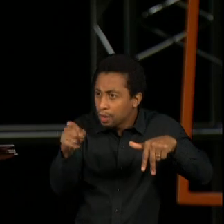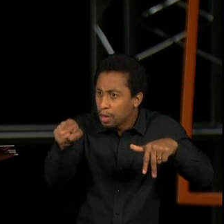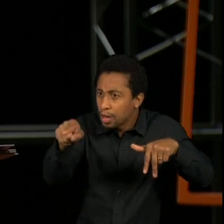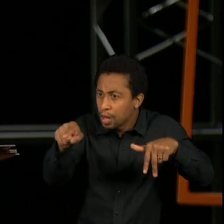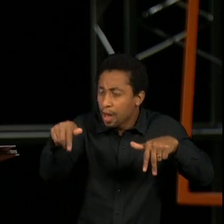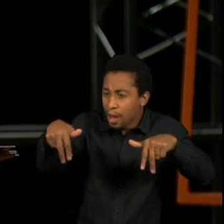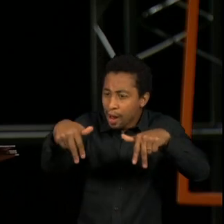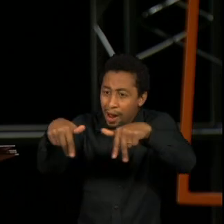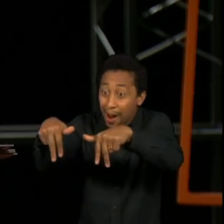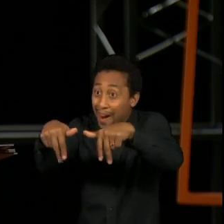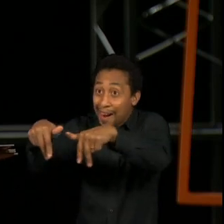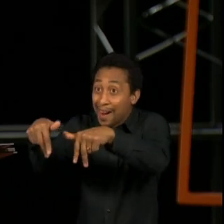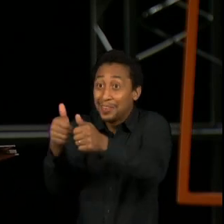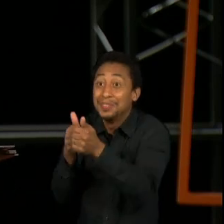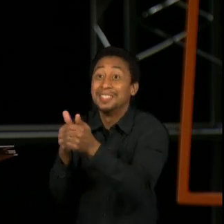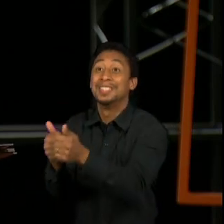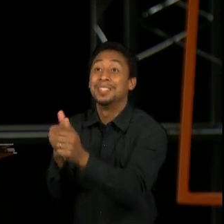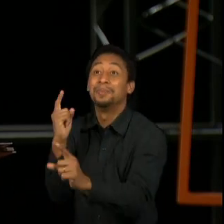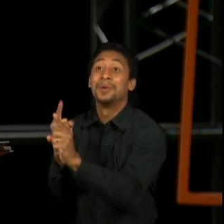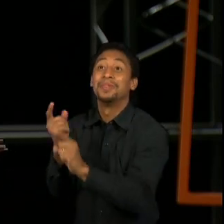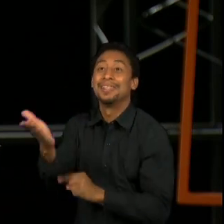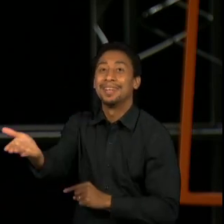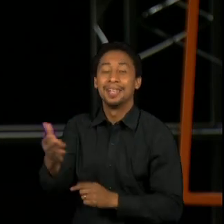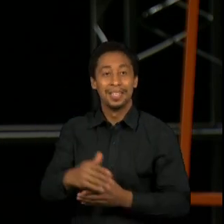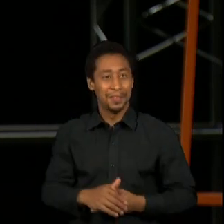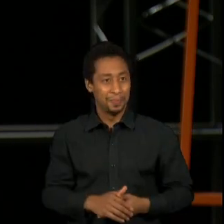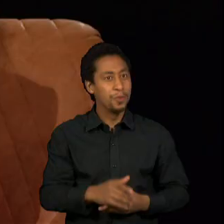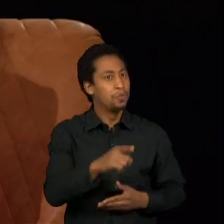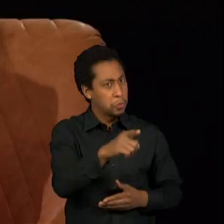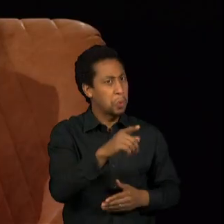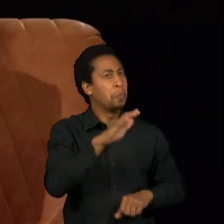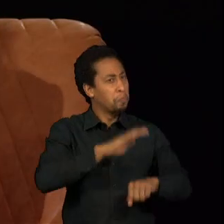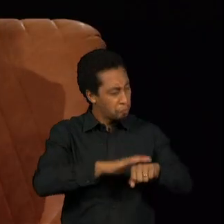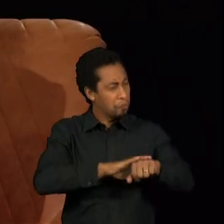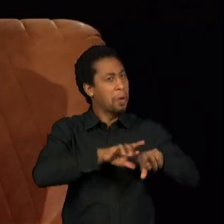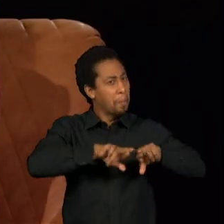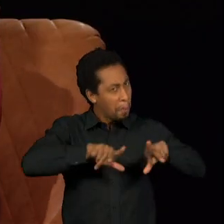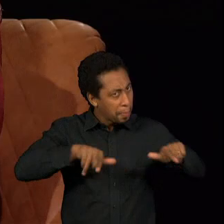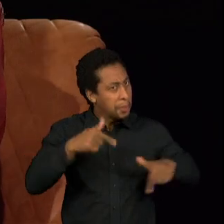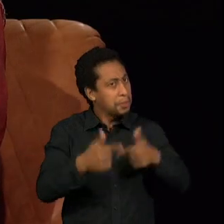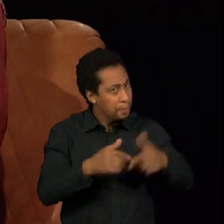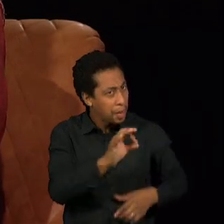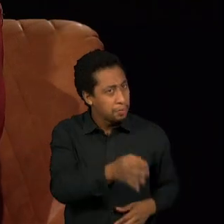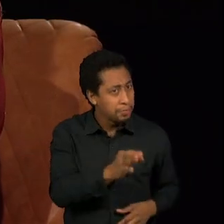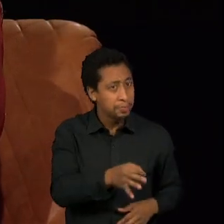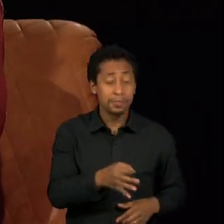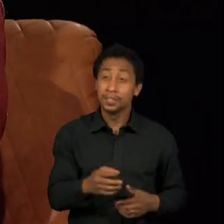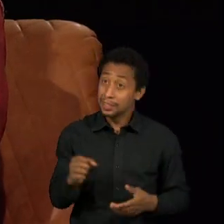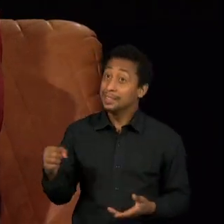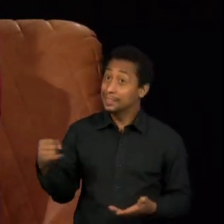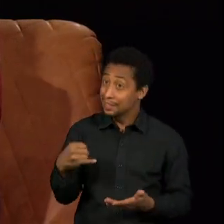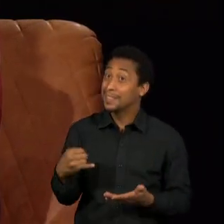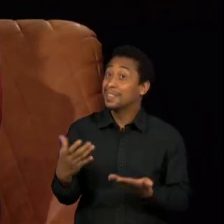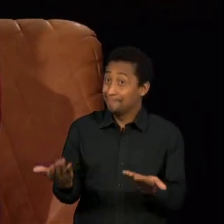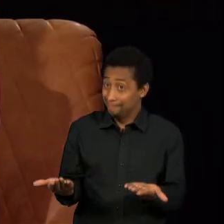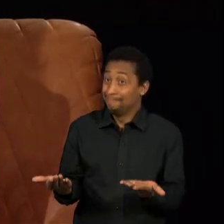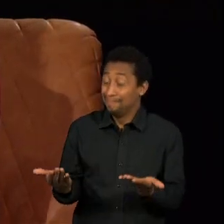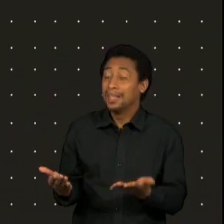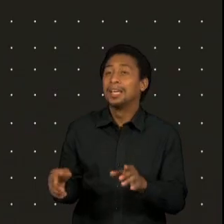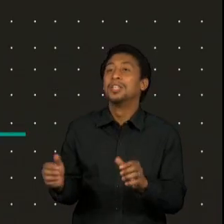feito muitos trabalhos de teatro, então, com a Lusco Fusco, a produtora. Com a Lusco Fusco, e também com a Monique, né, que eu fiz